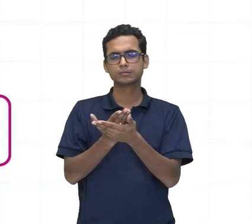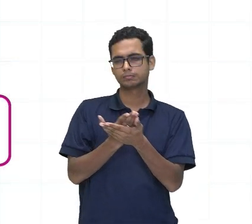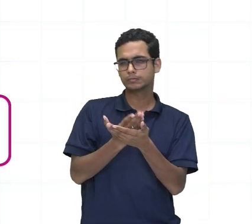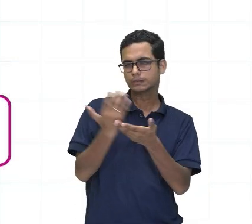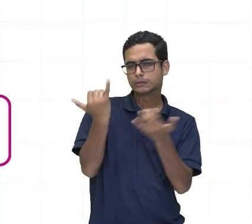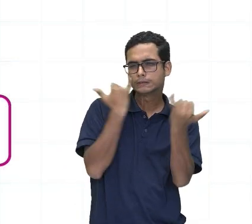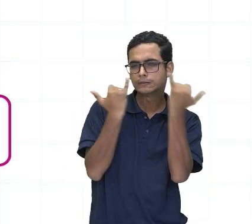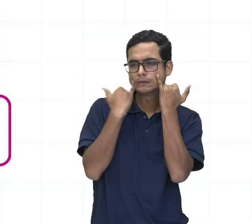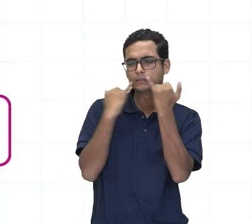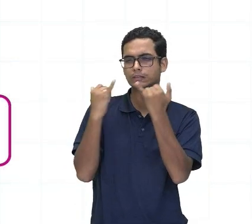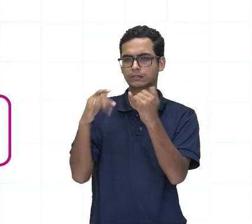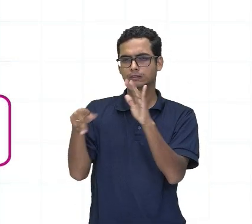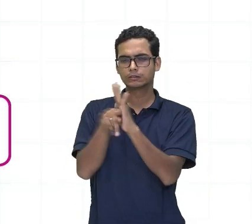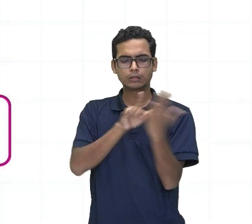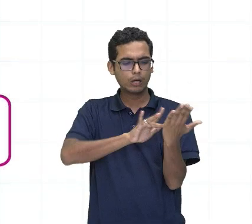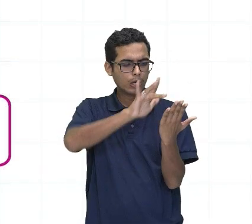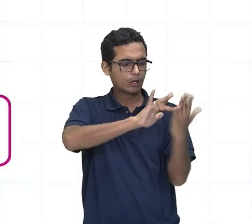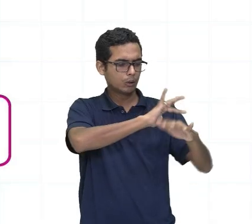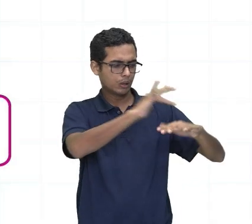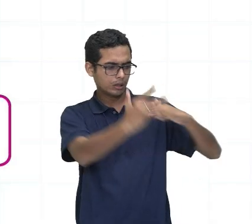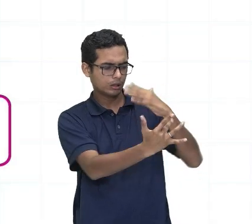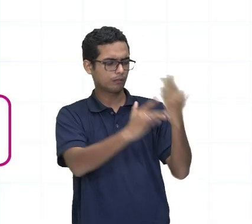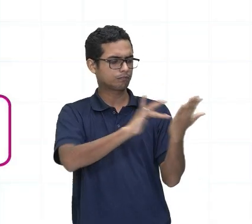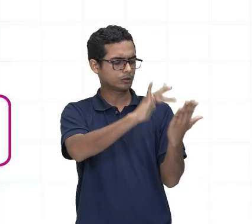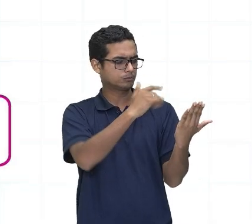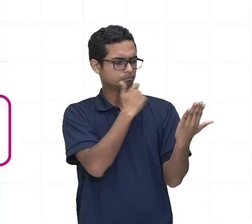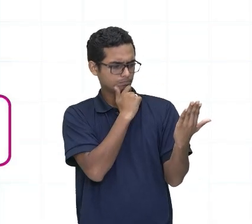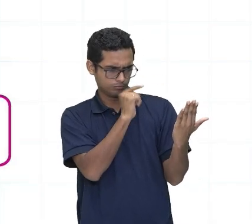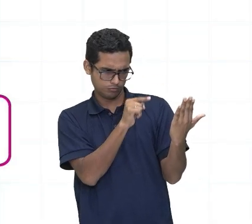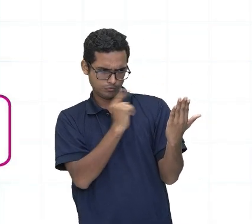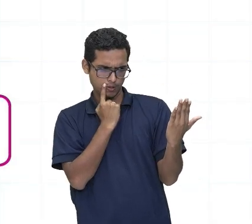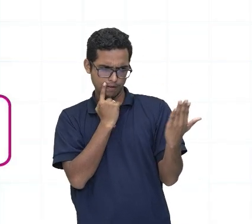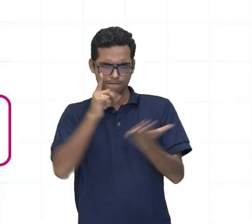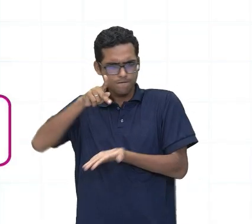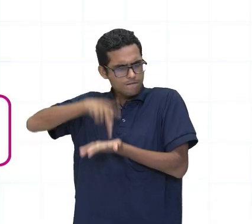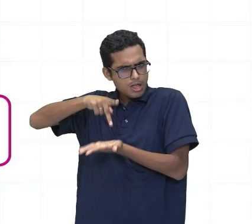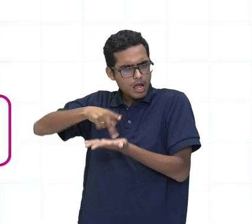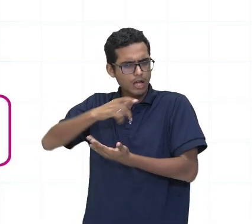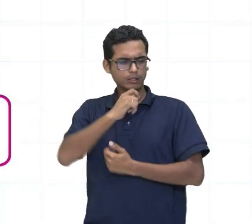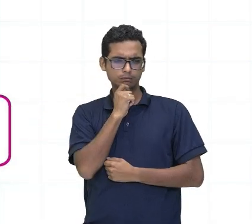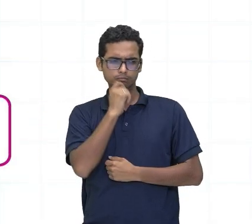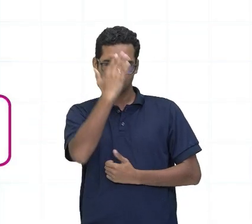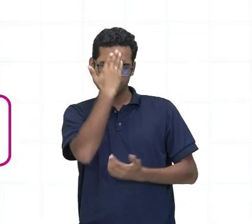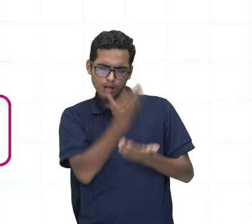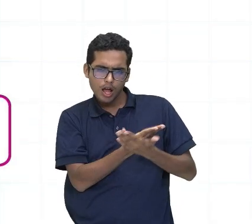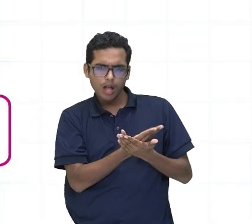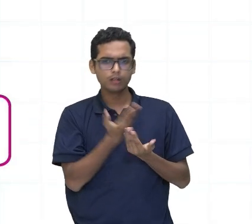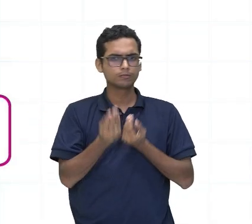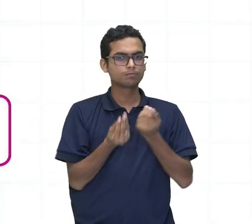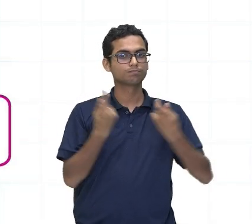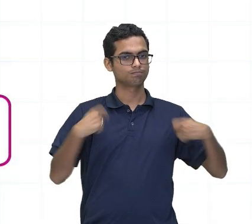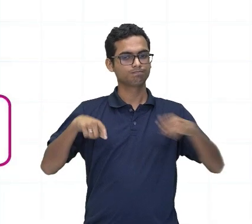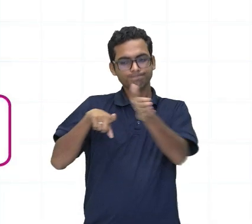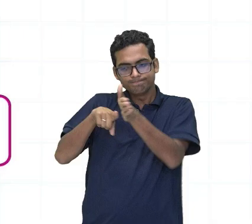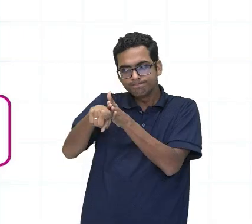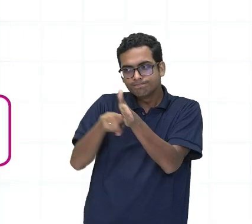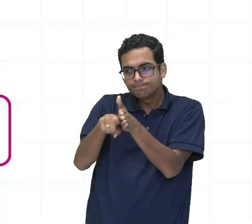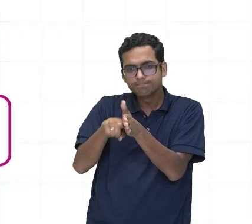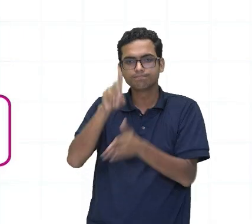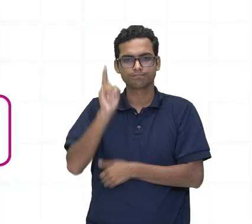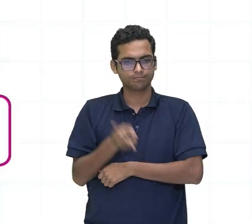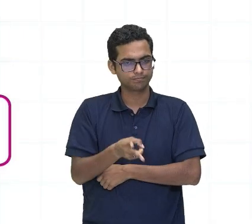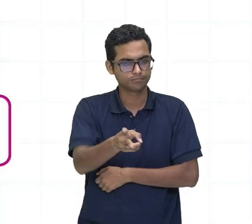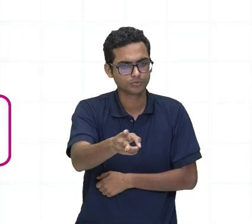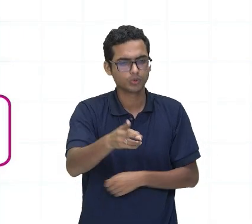Tem confiabilidade nessa informação? Então, mostra ali quem foi que escreveu, que no caso foi a Fabiana Maris, né?